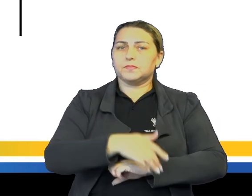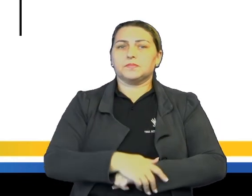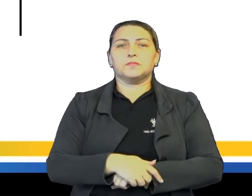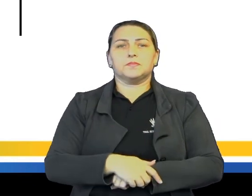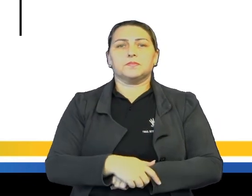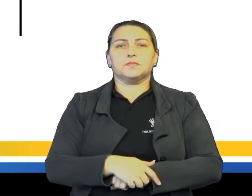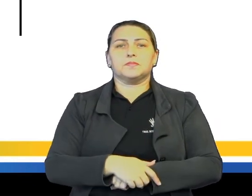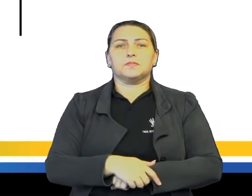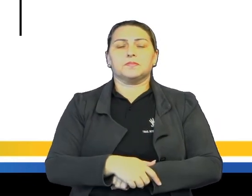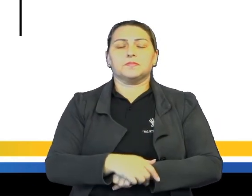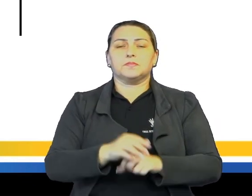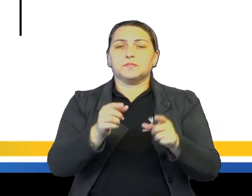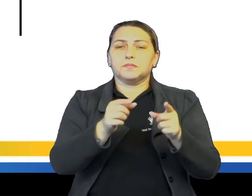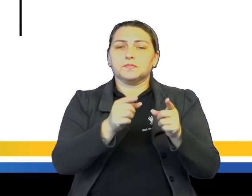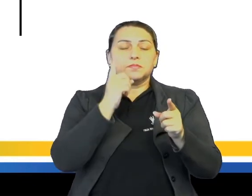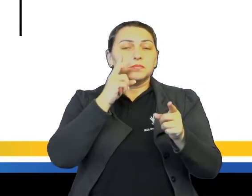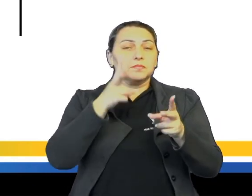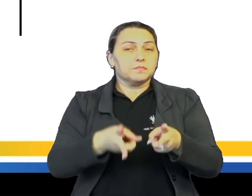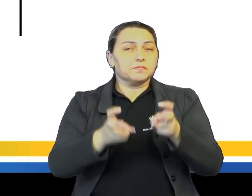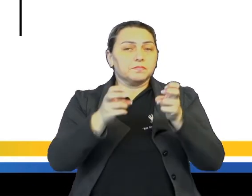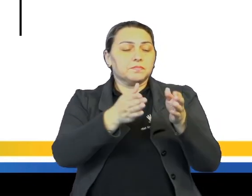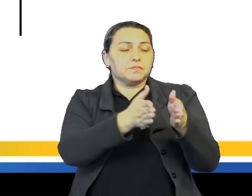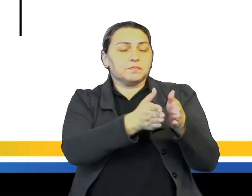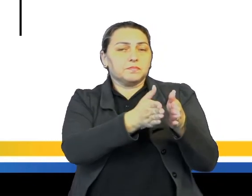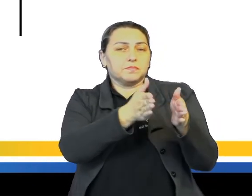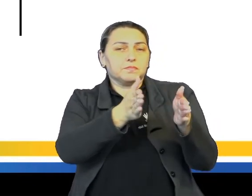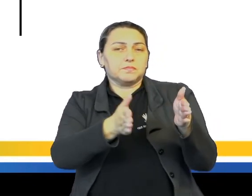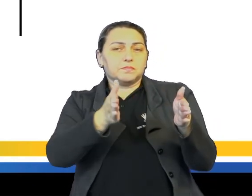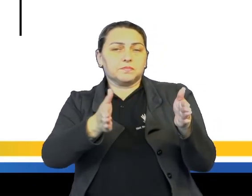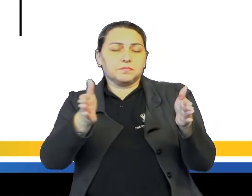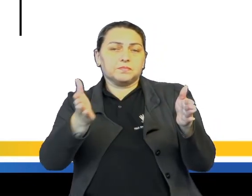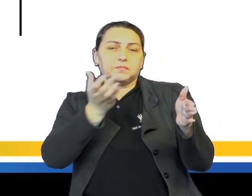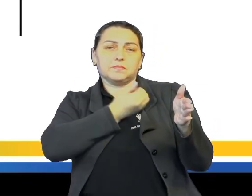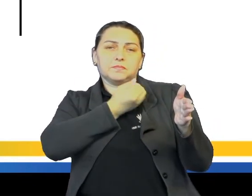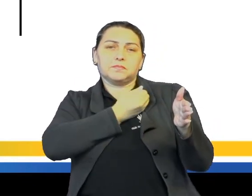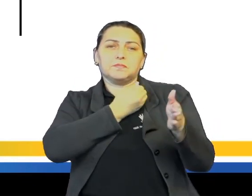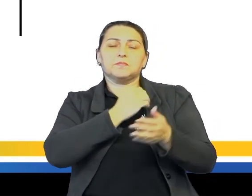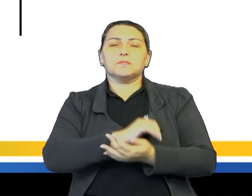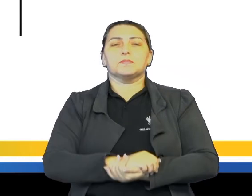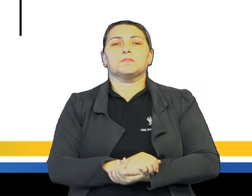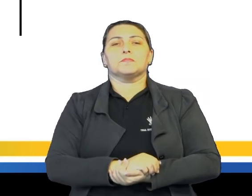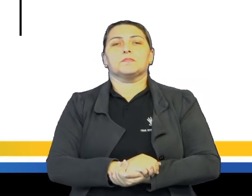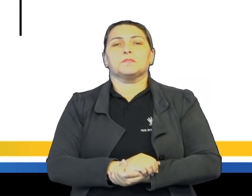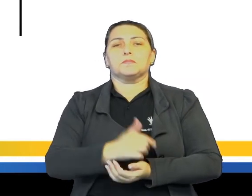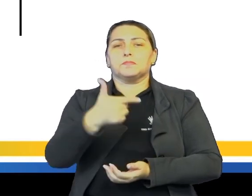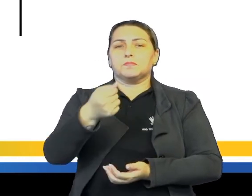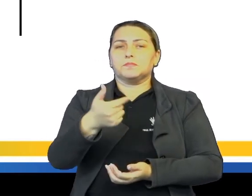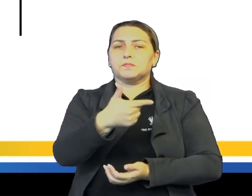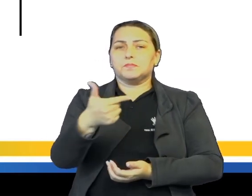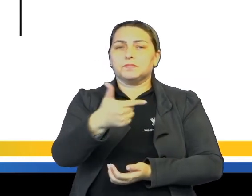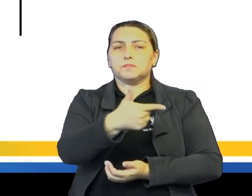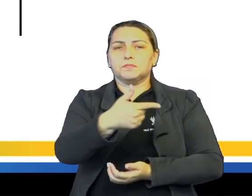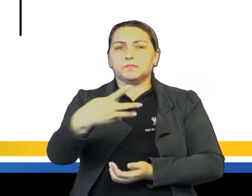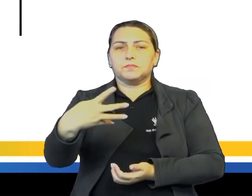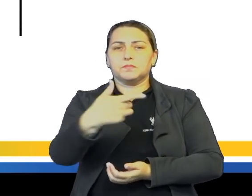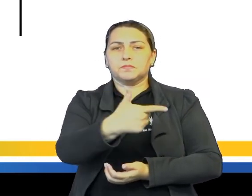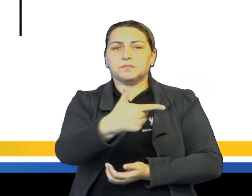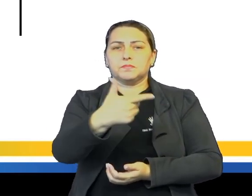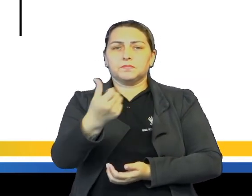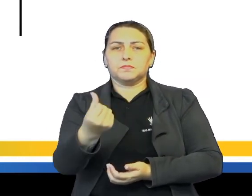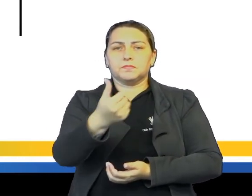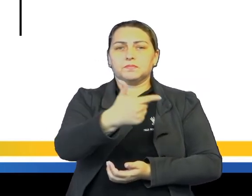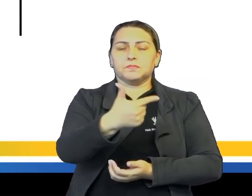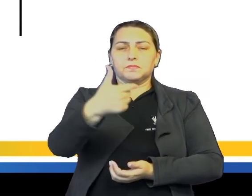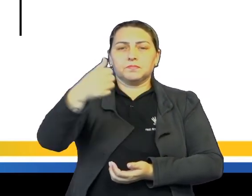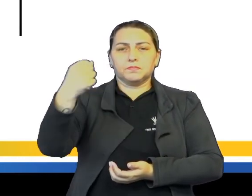questão diz o seguinte: observe a sequência dos numerais 20, 22,